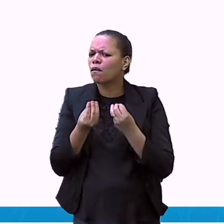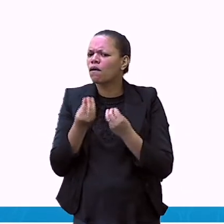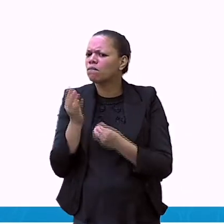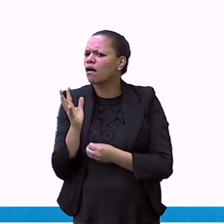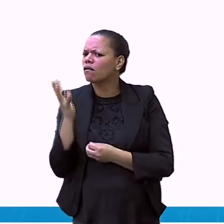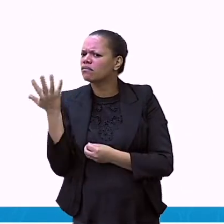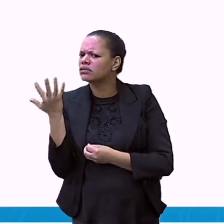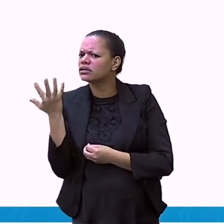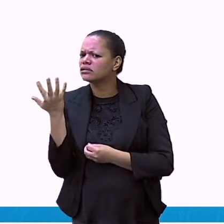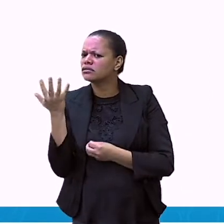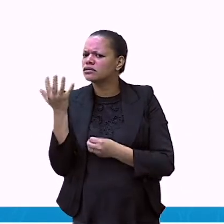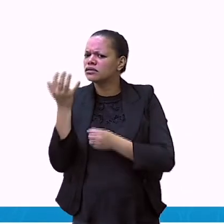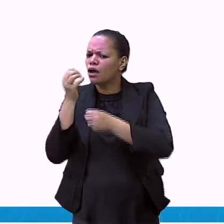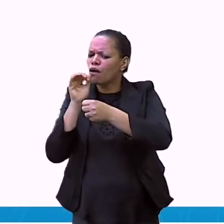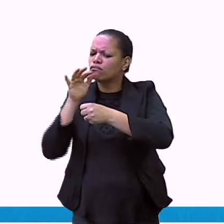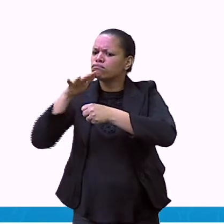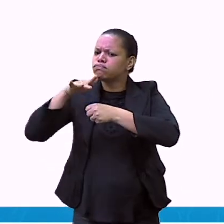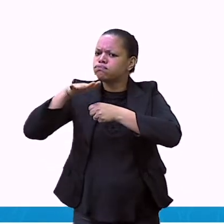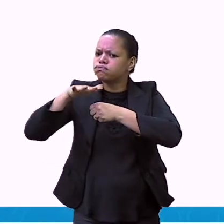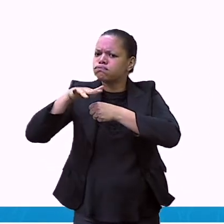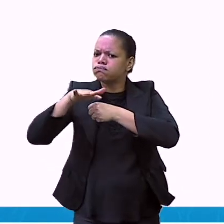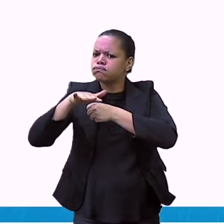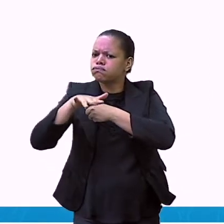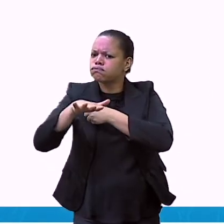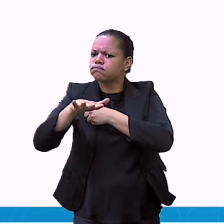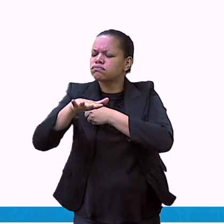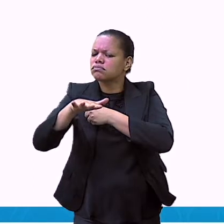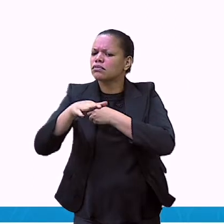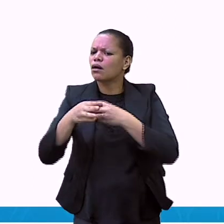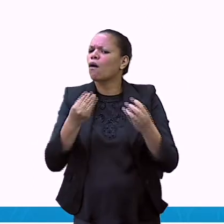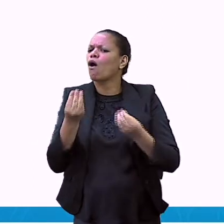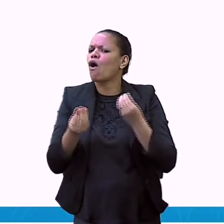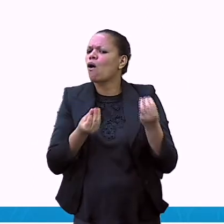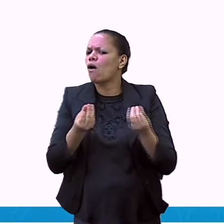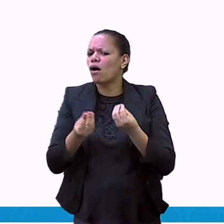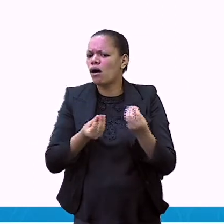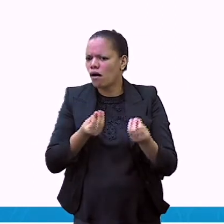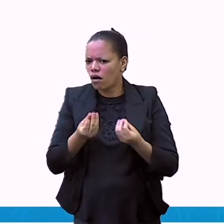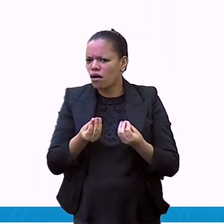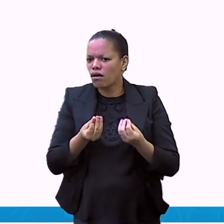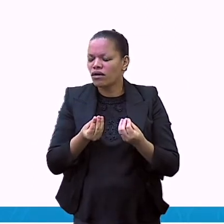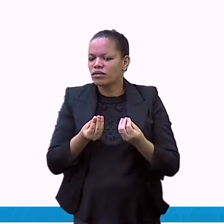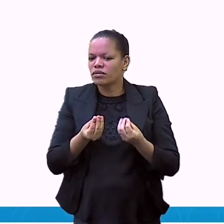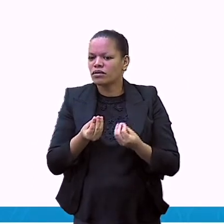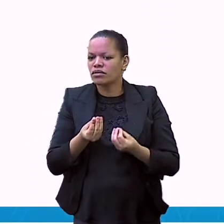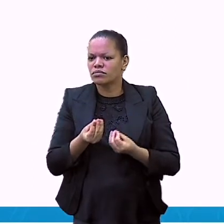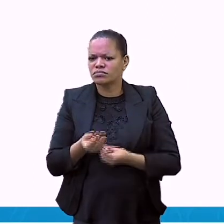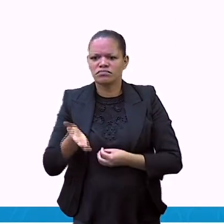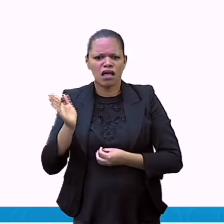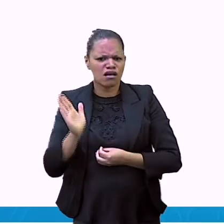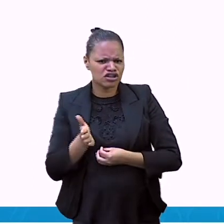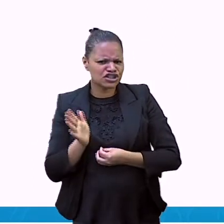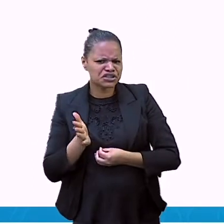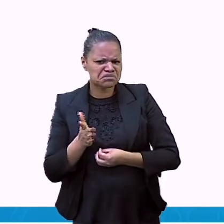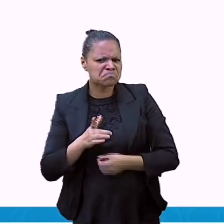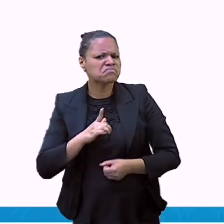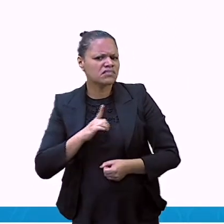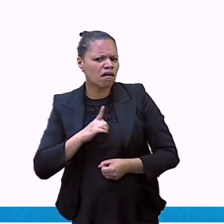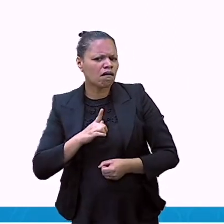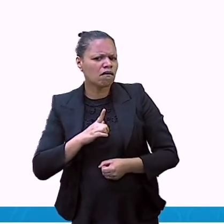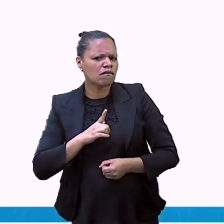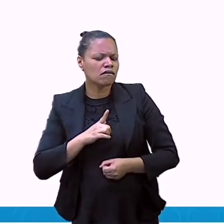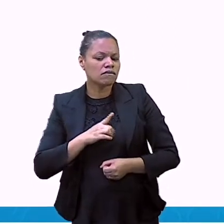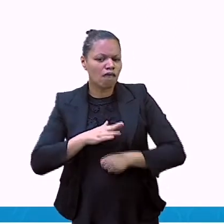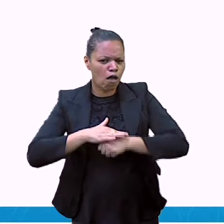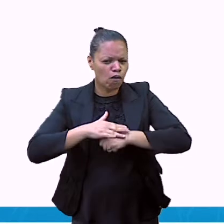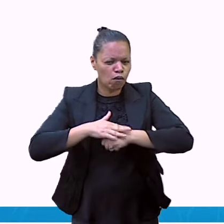Se você já teve mais de uma doença, escolha uma delas e procure saber